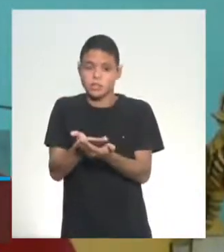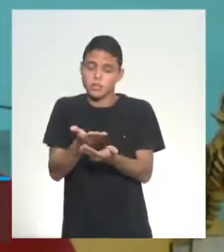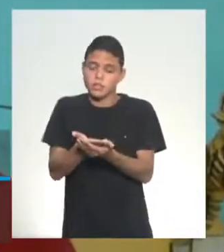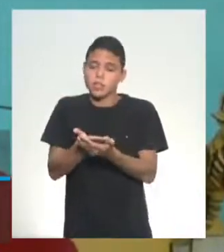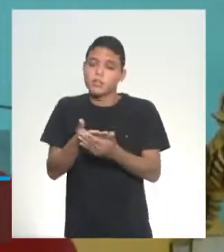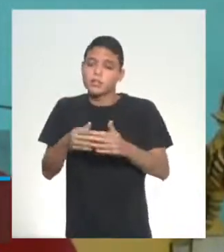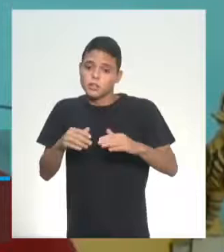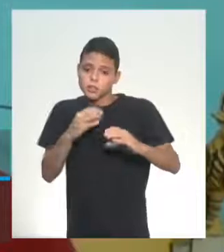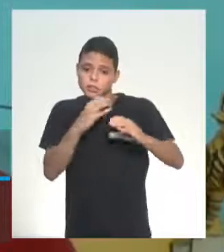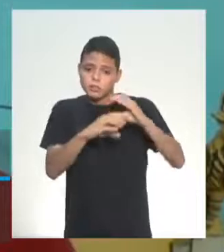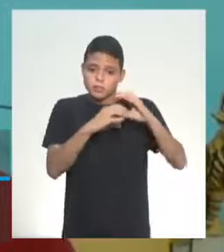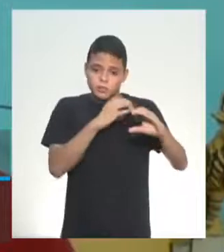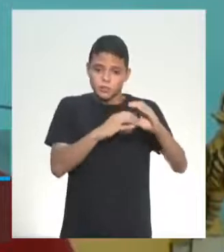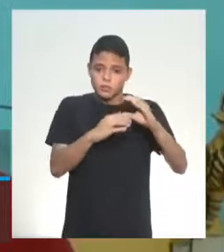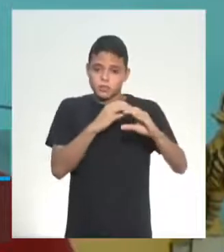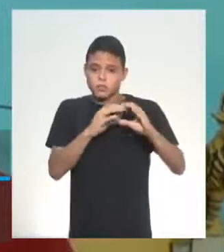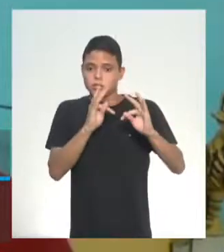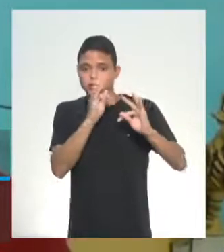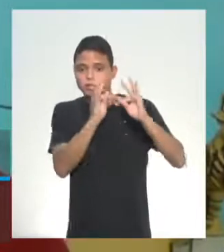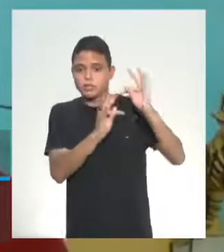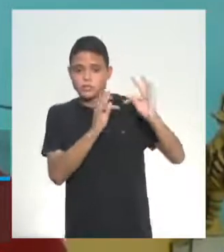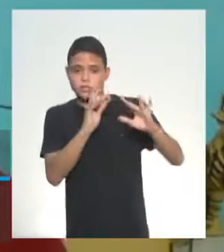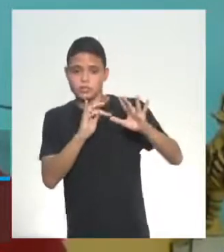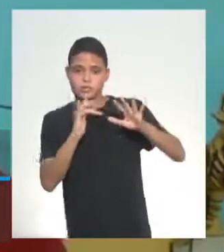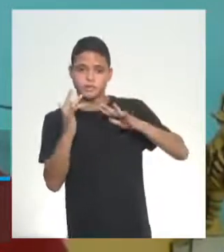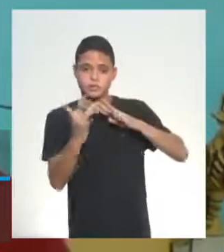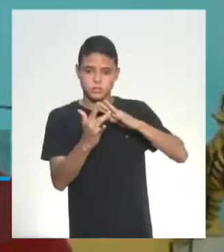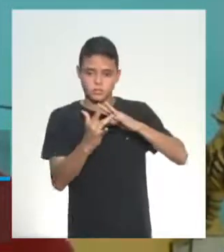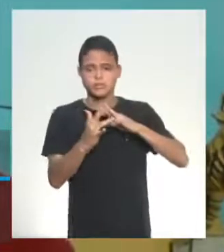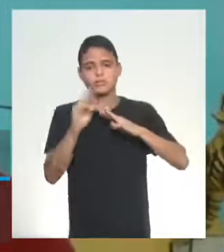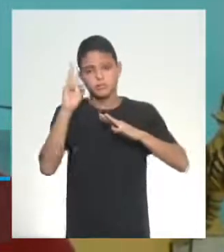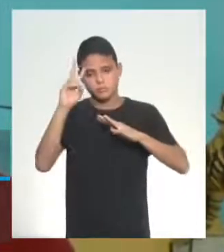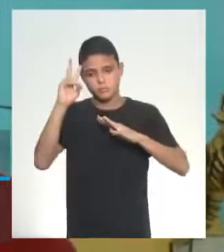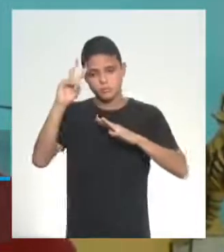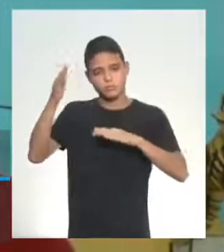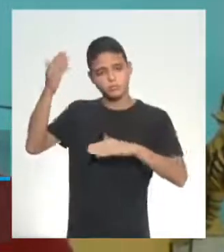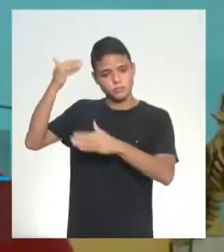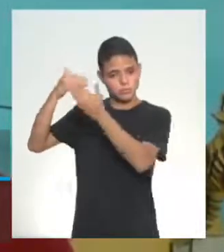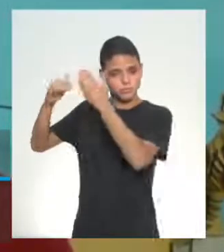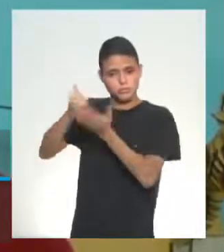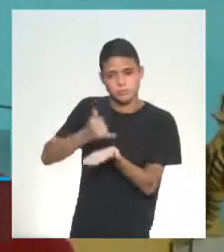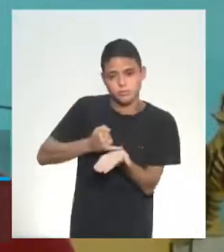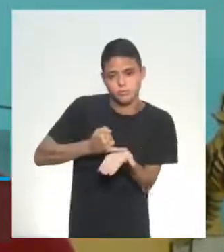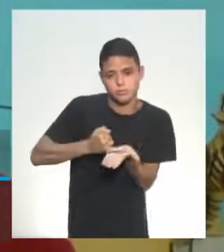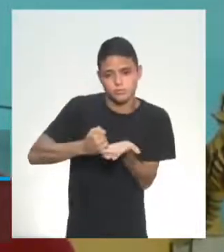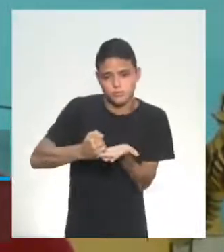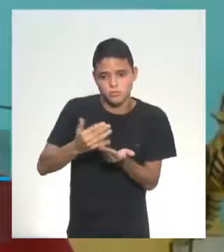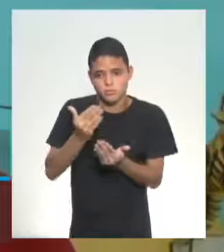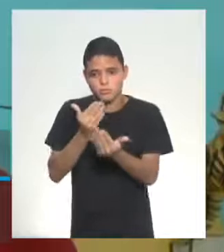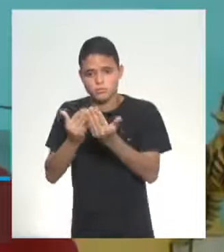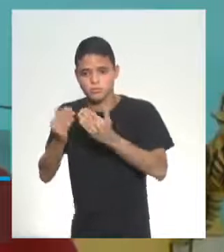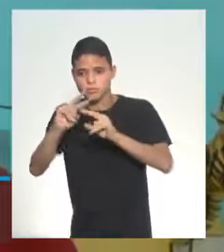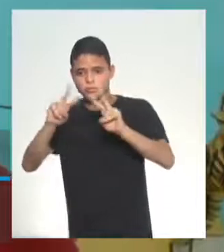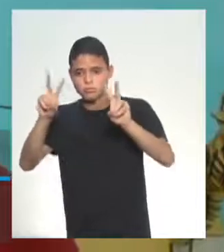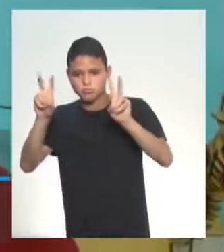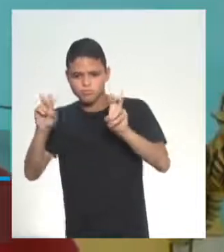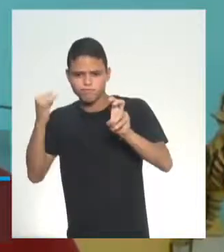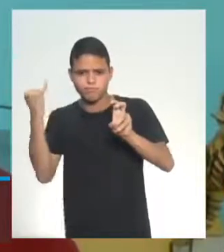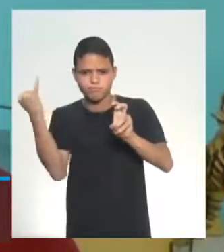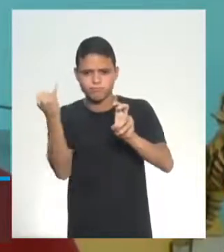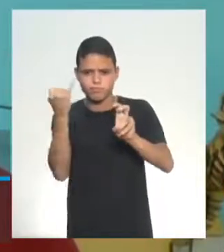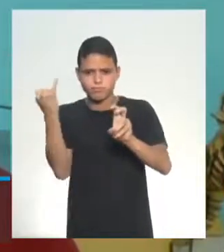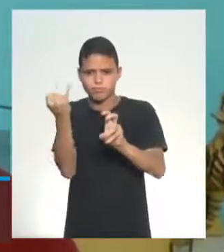fabricação digital, lembra muito bem que a gente já fez uma pequena introdução, a gente falou um pouquinho sobre a importância